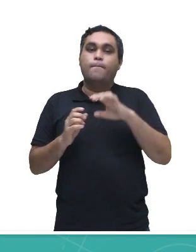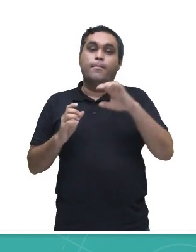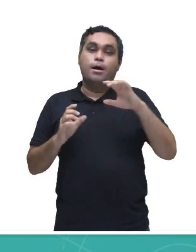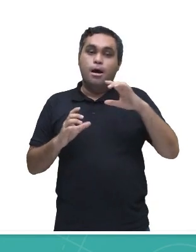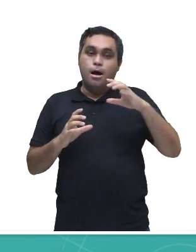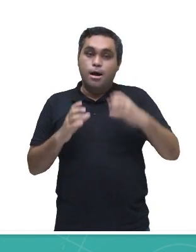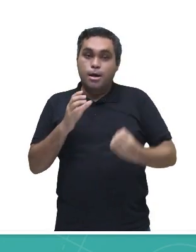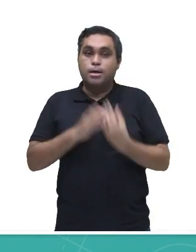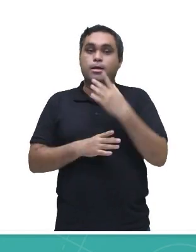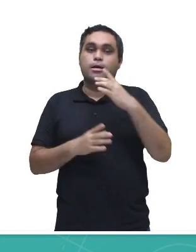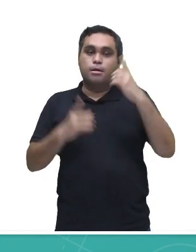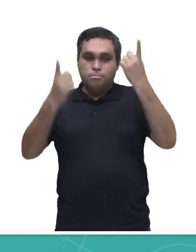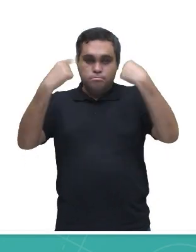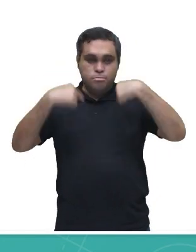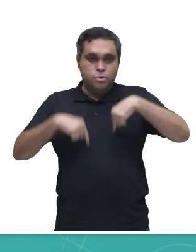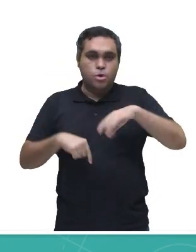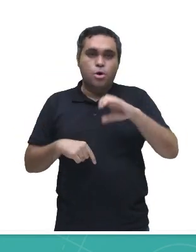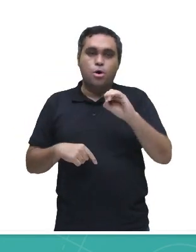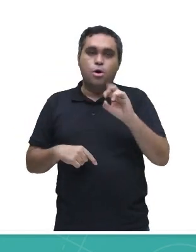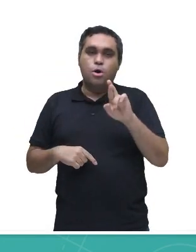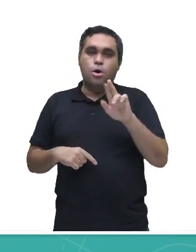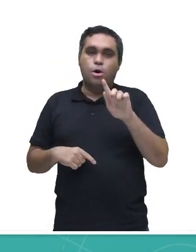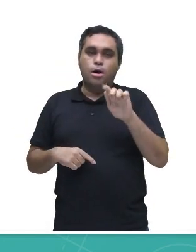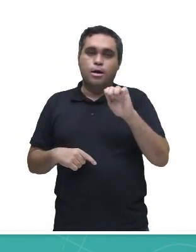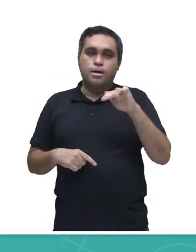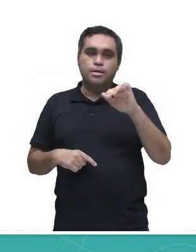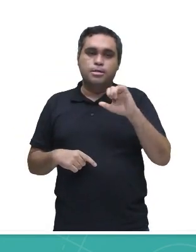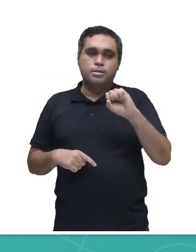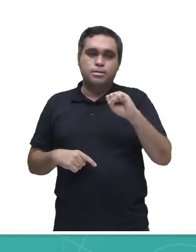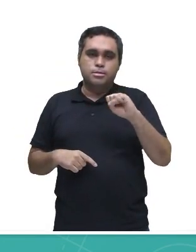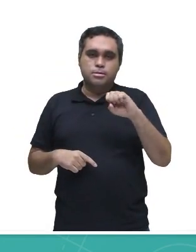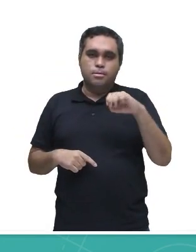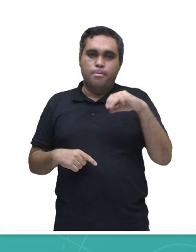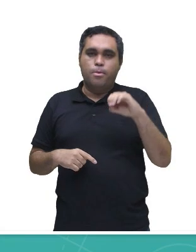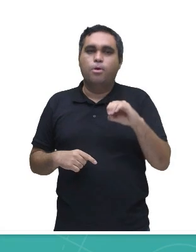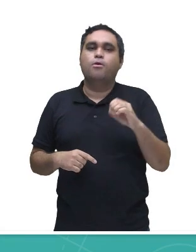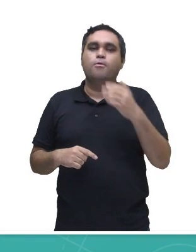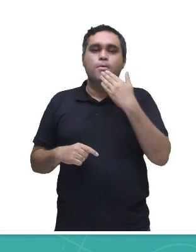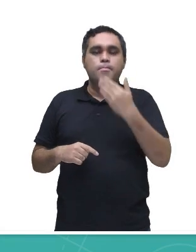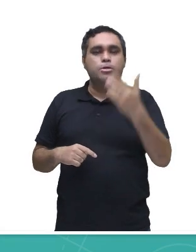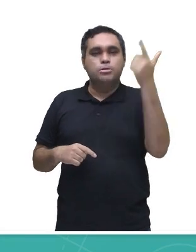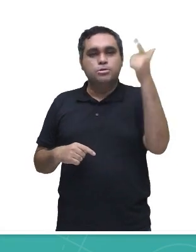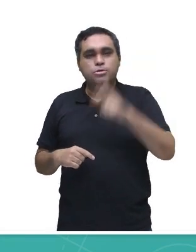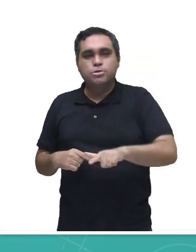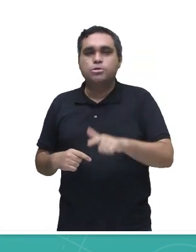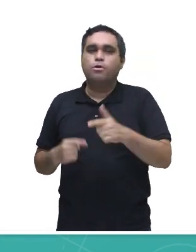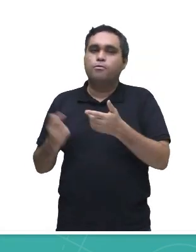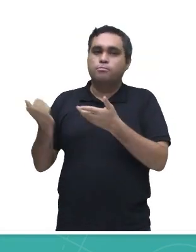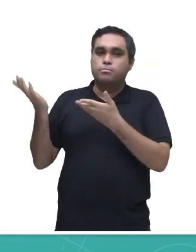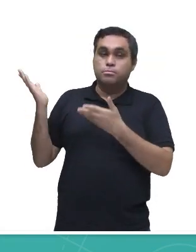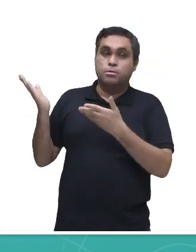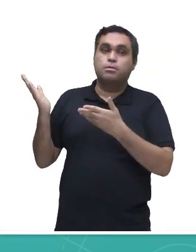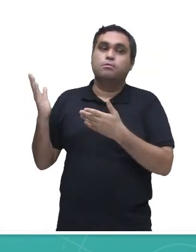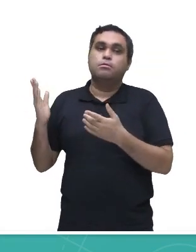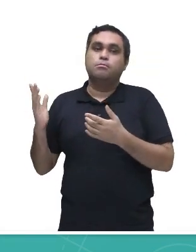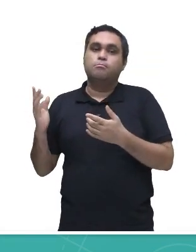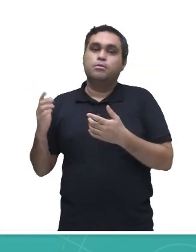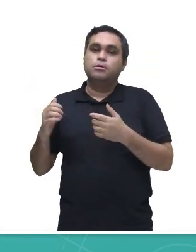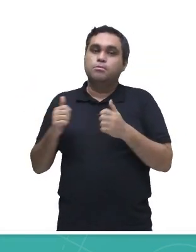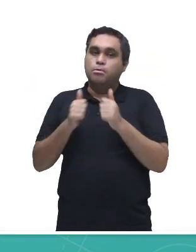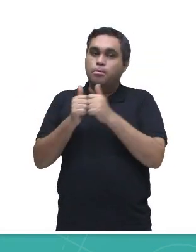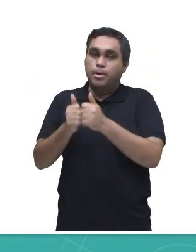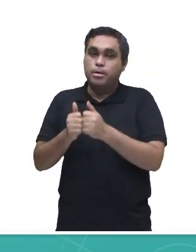não me esqueçam. Vou pedir para nossa diretora passar de novo aí para vocês esse nosso croma e nós vamos acompanhando